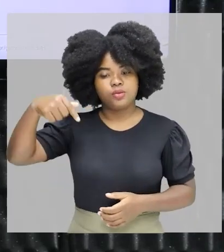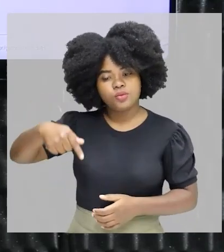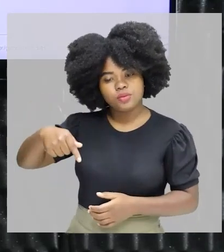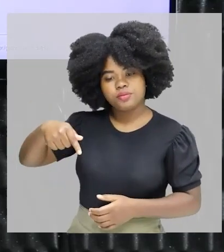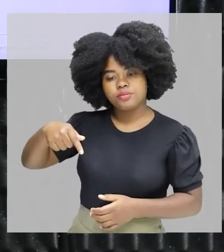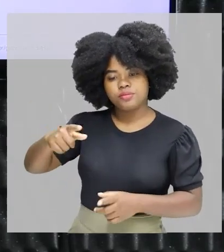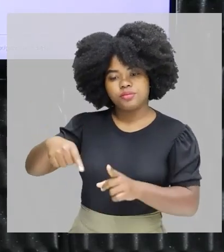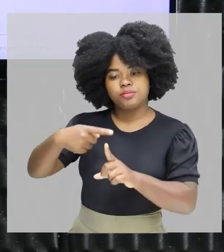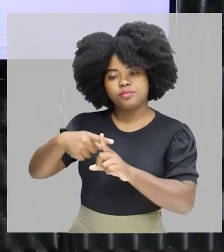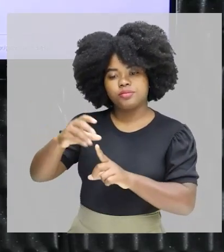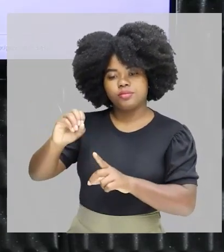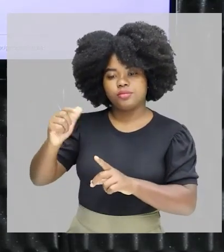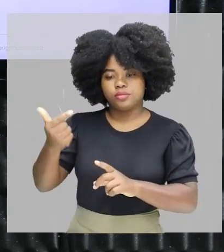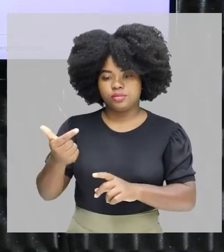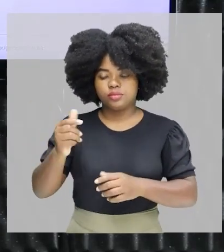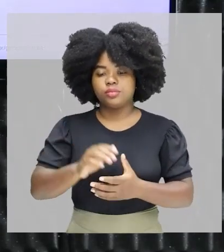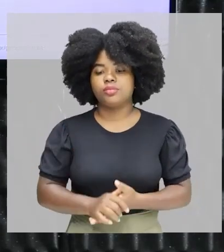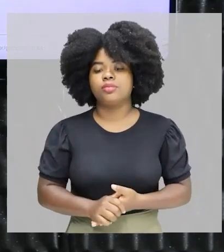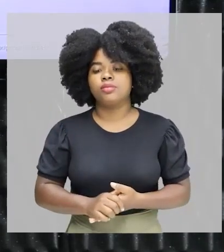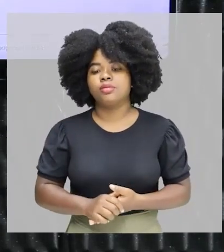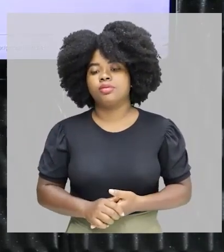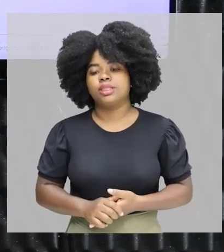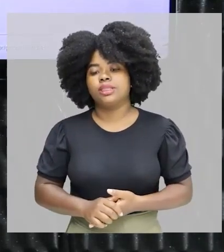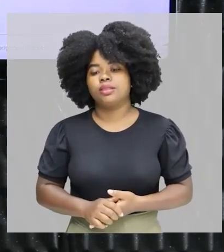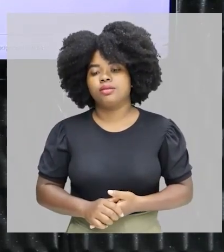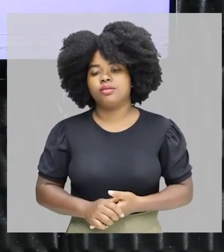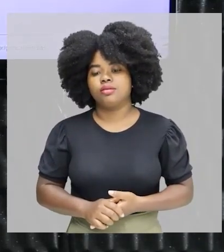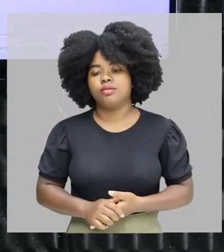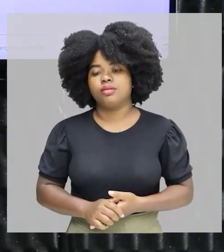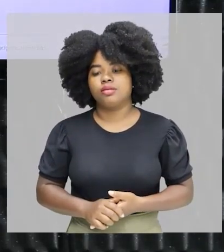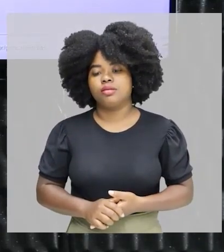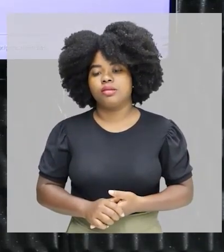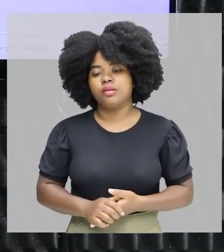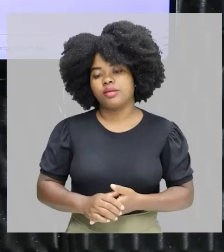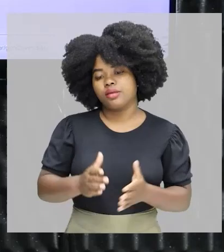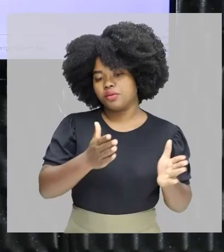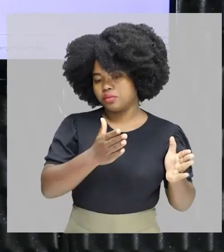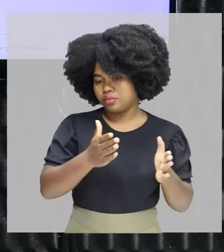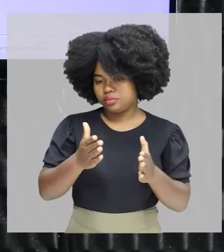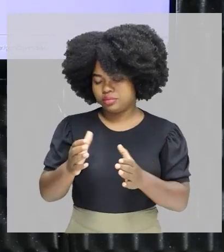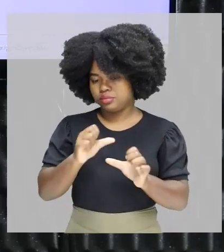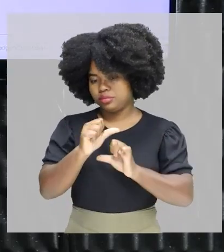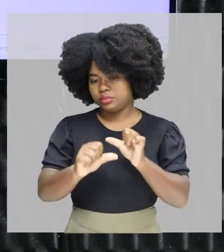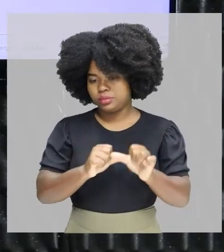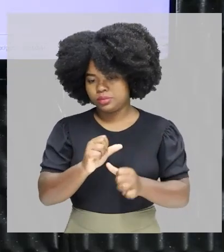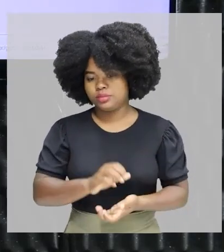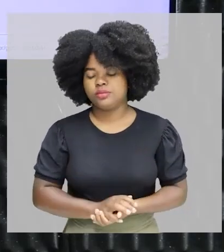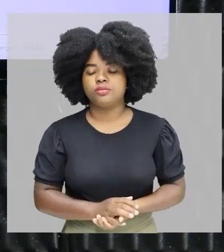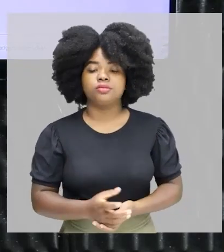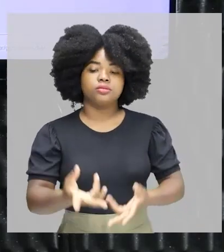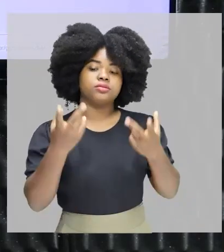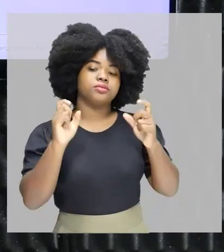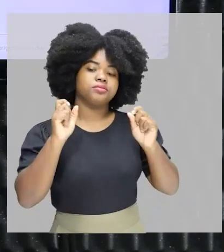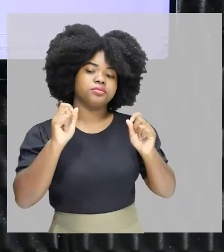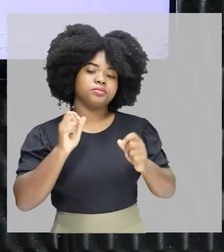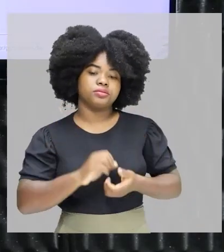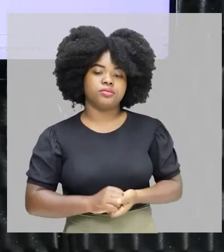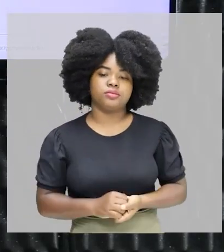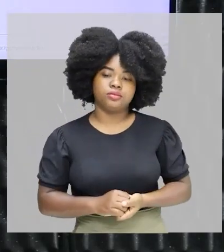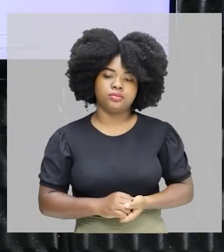Observem que é um processo reversível. Nós temos aqui duas setas, certo? E o que nos interessa aqui, turminha, é